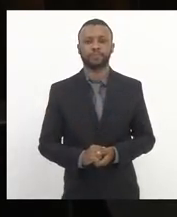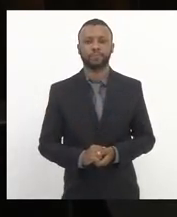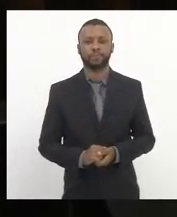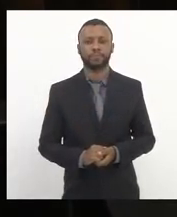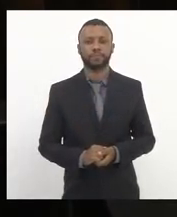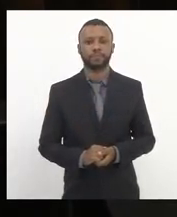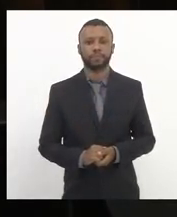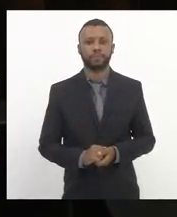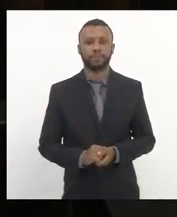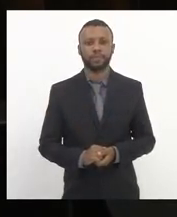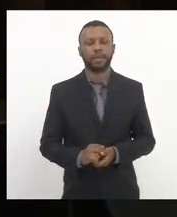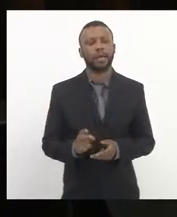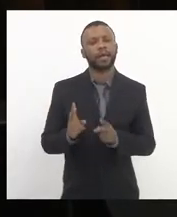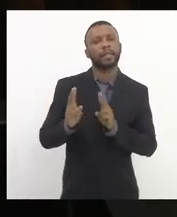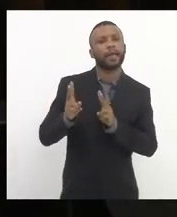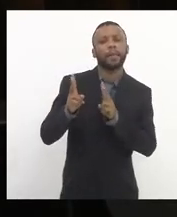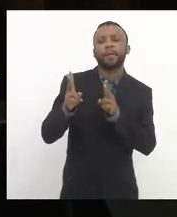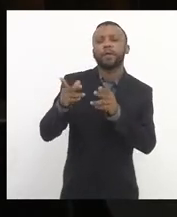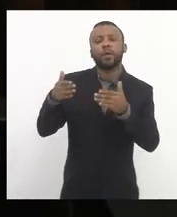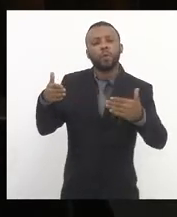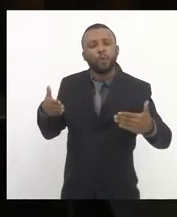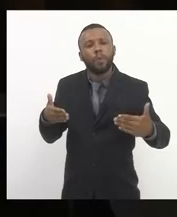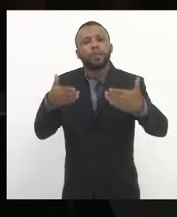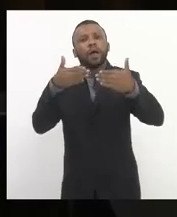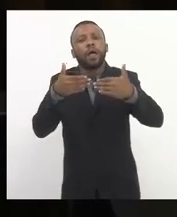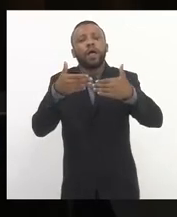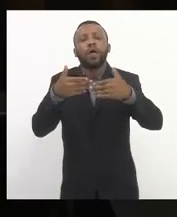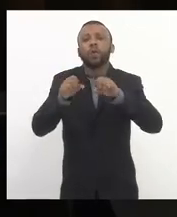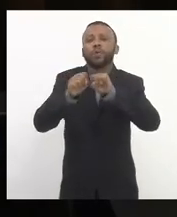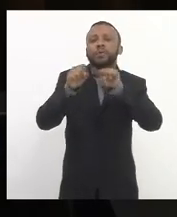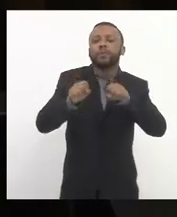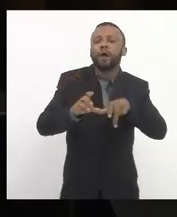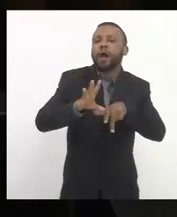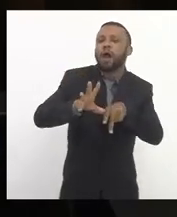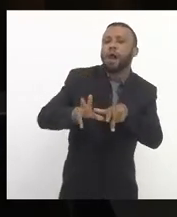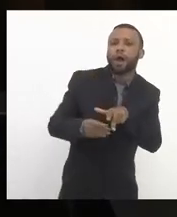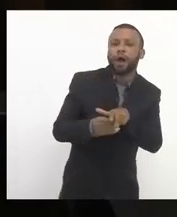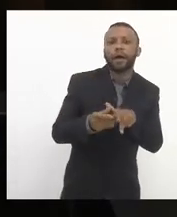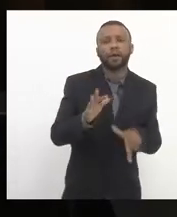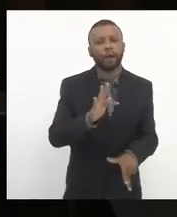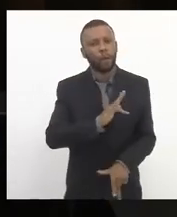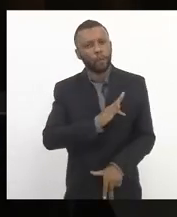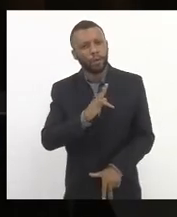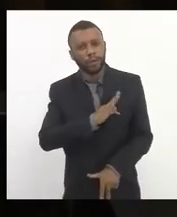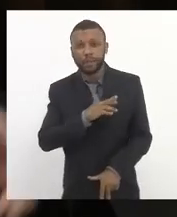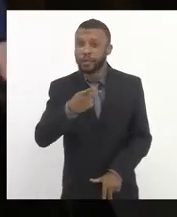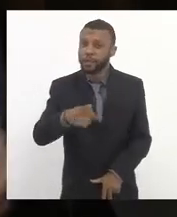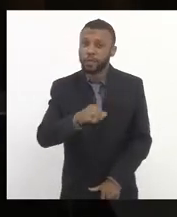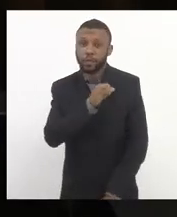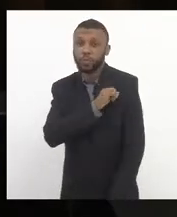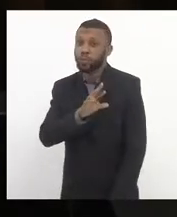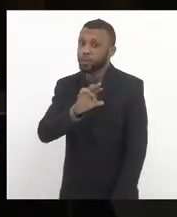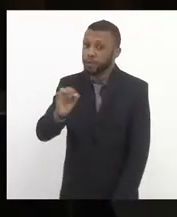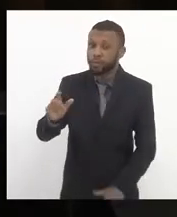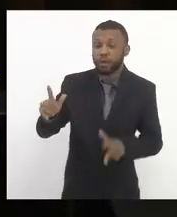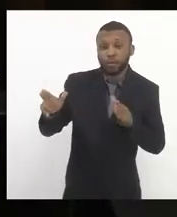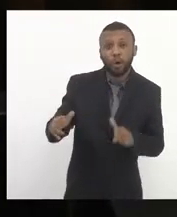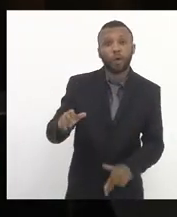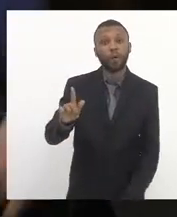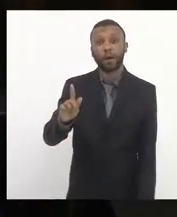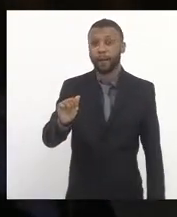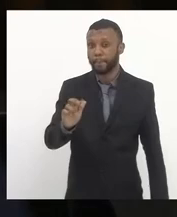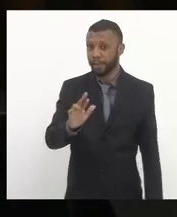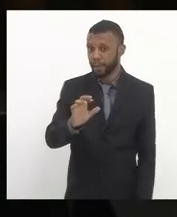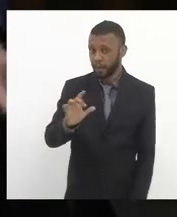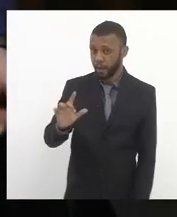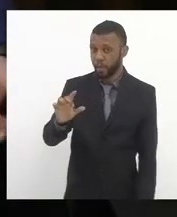Sempre bateu de frente com o sistema corrupto da Polícia Militar do Estado de Rio de Janeiro. Assim como Gabriel Monteiro,